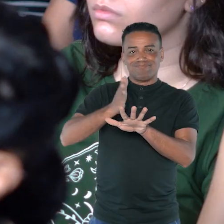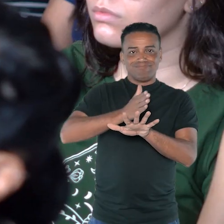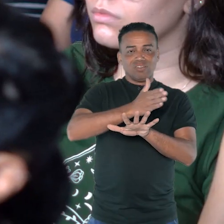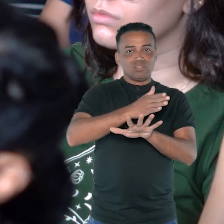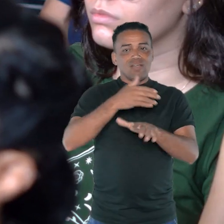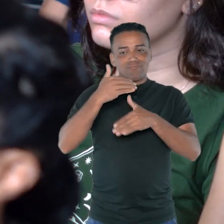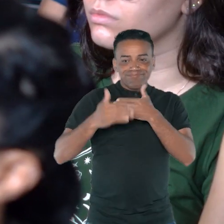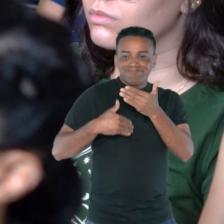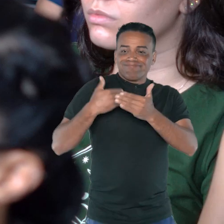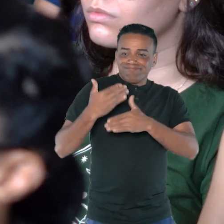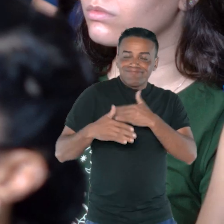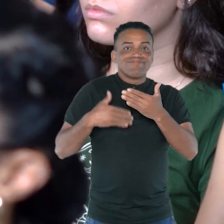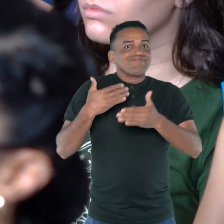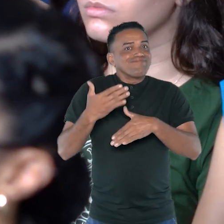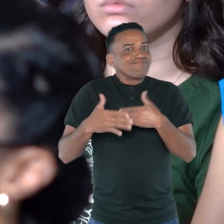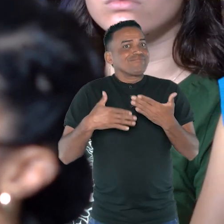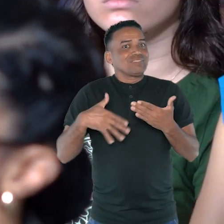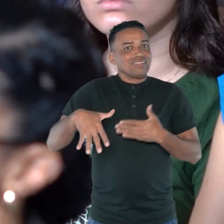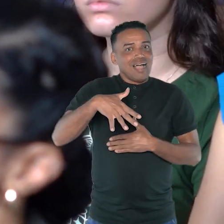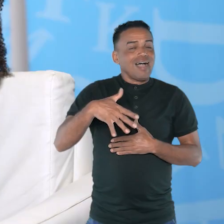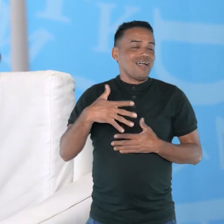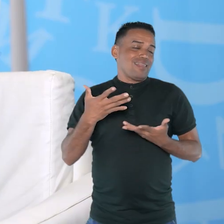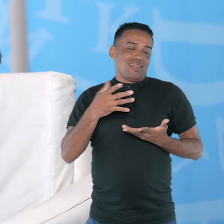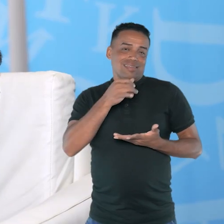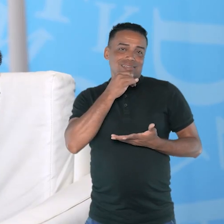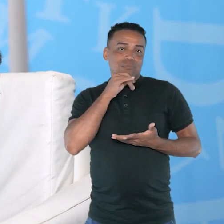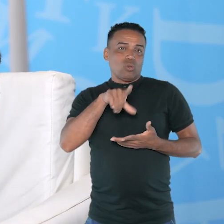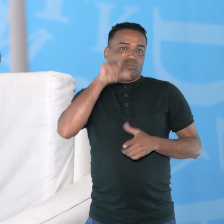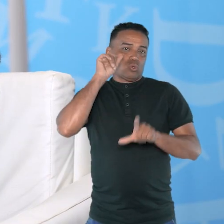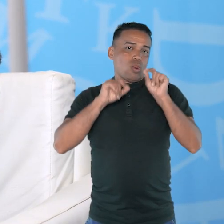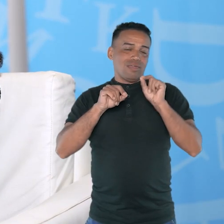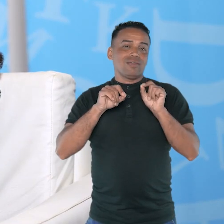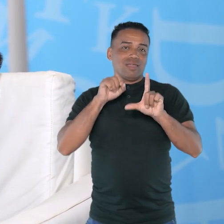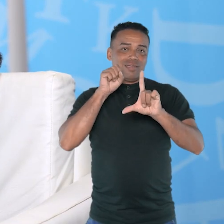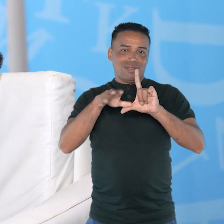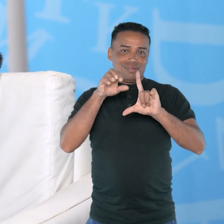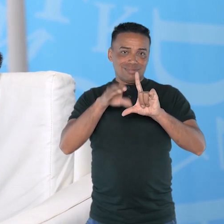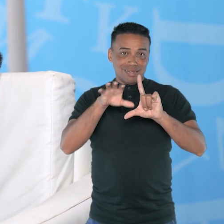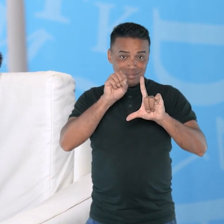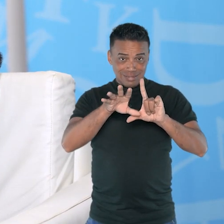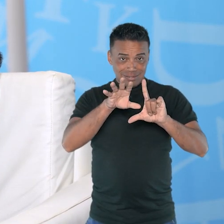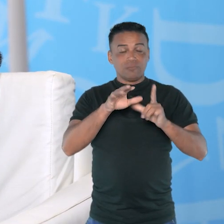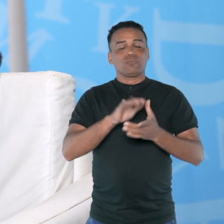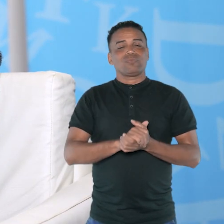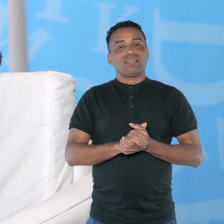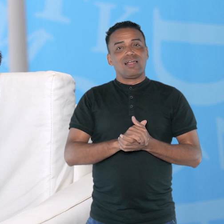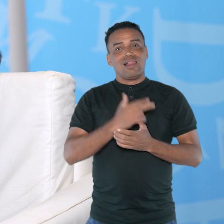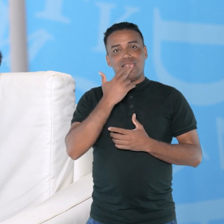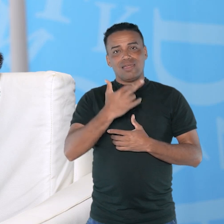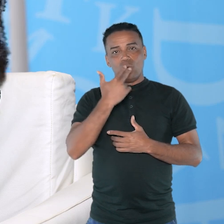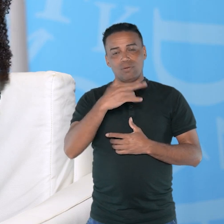se aprimorando, como eu fiz na área que eu escolhi, que é a licenciatura em língua